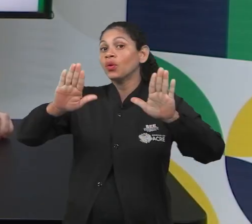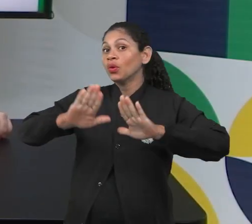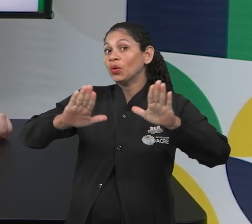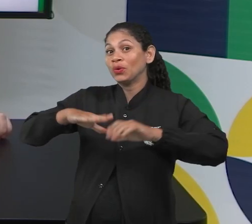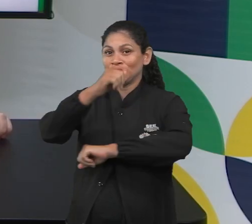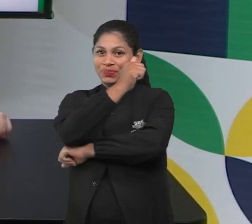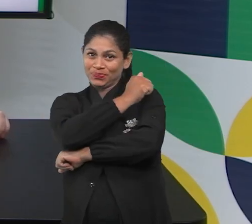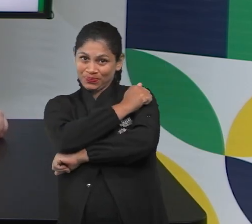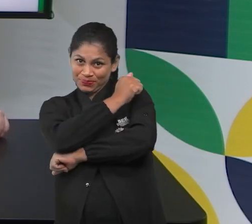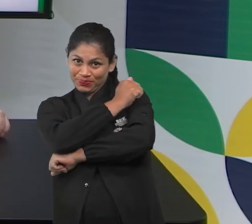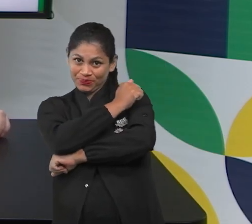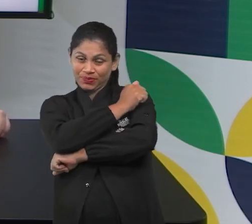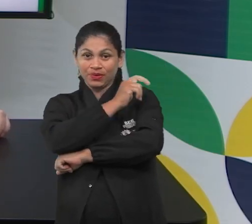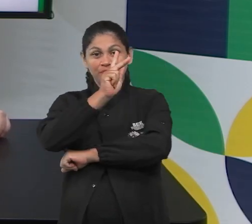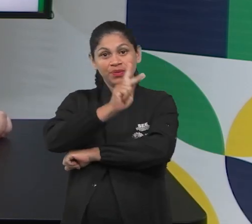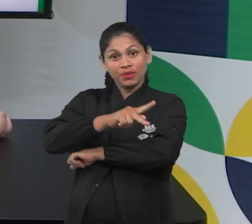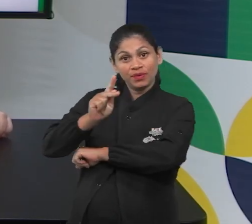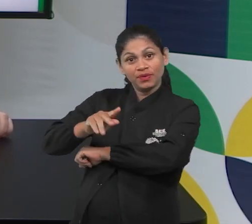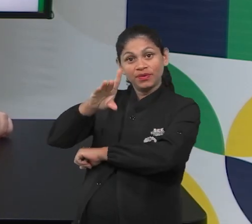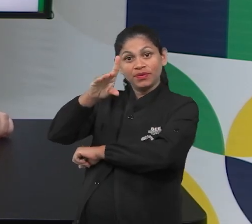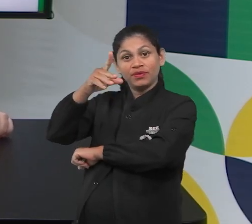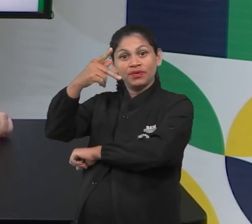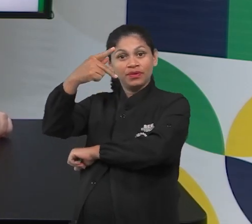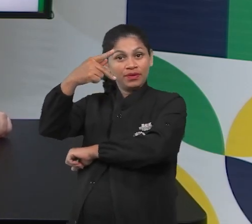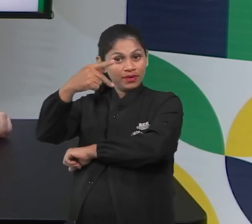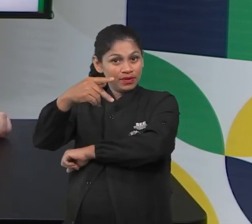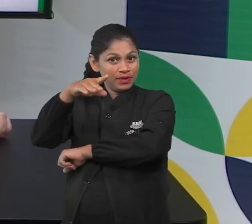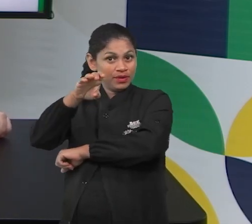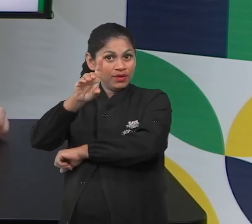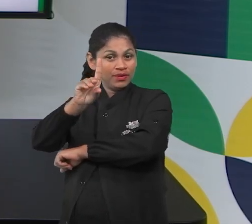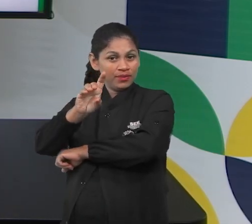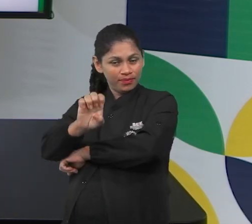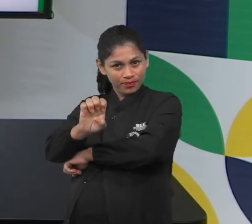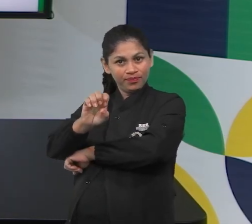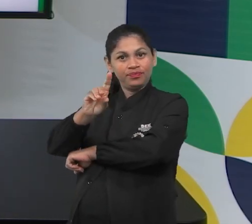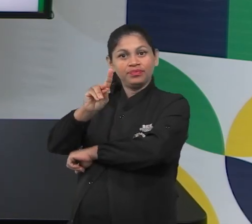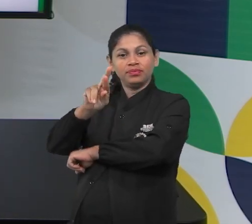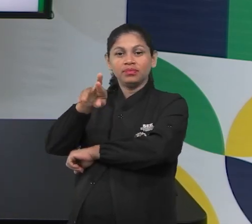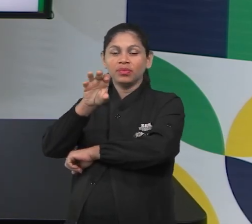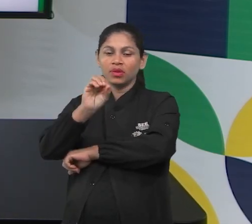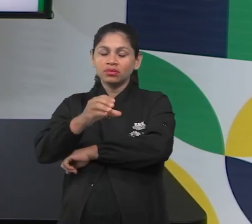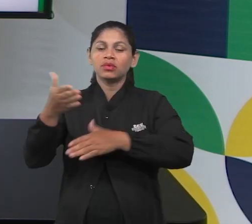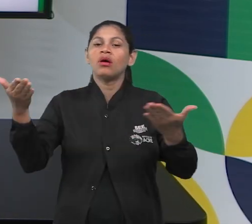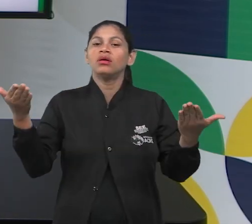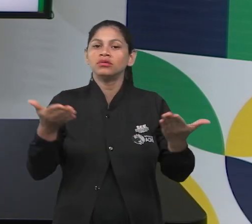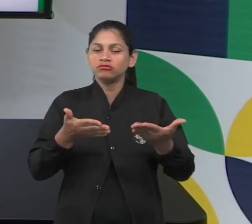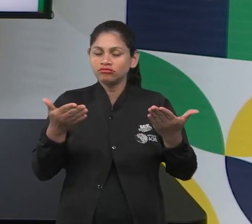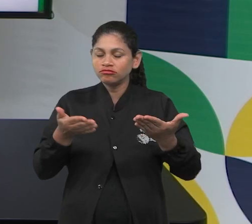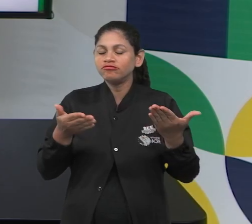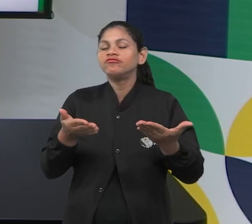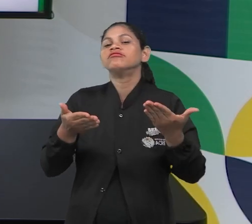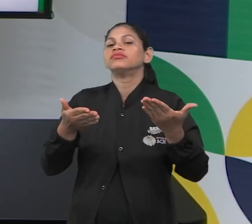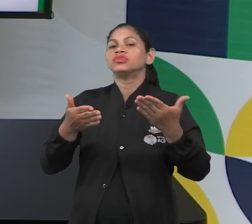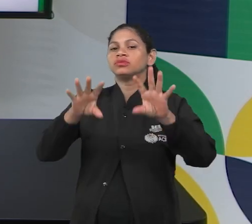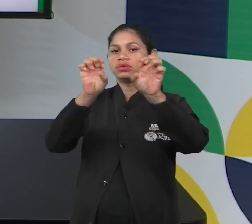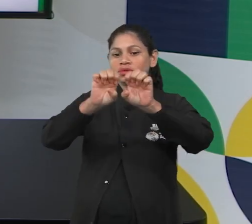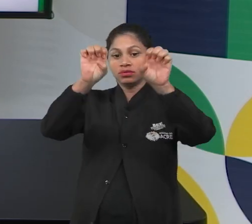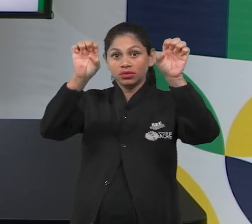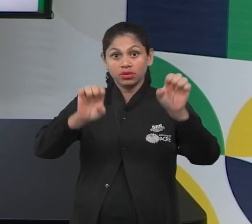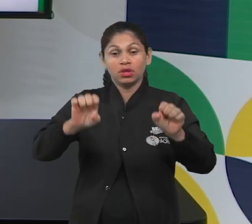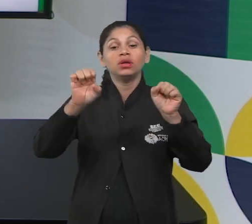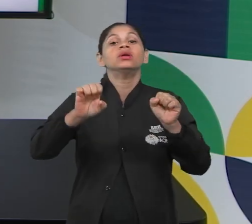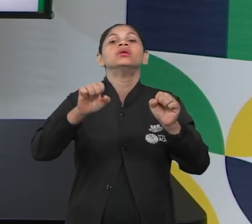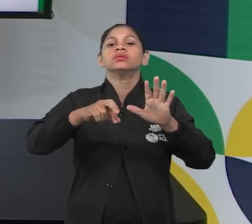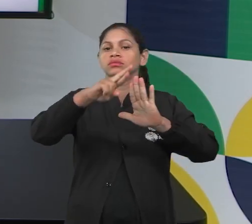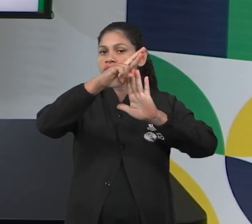Olá, estudantes! Sou o professor Pedro, de redação aqui do Pré-ENEM Legal, e hoje a gente vai ter a nossa aula sobre a estrutura da